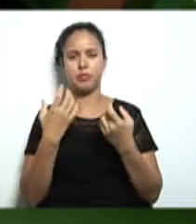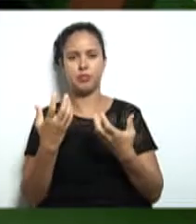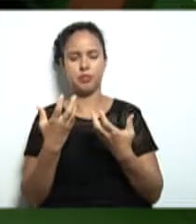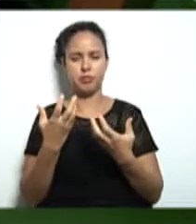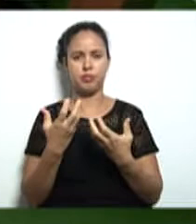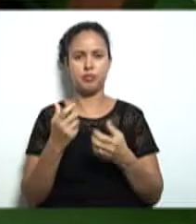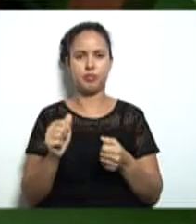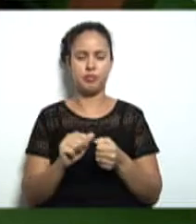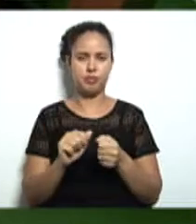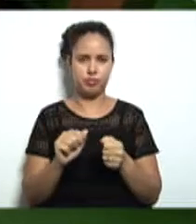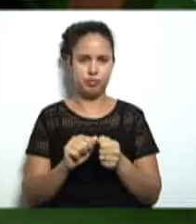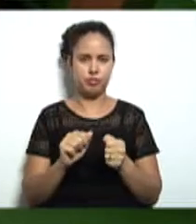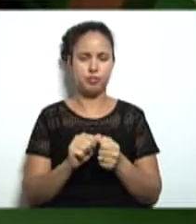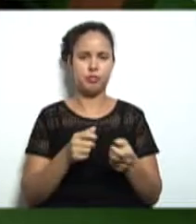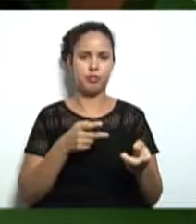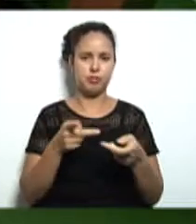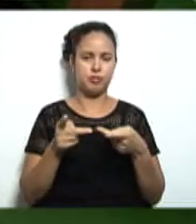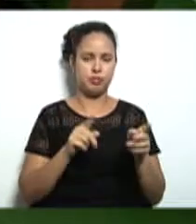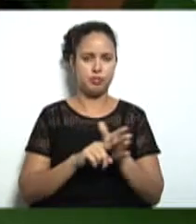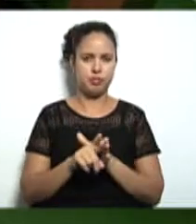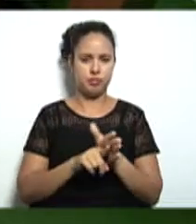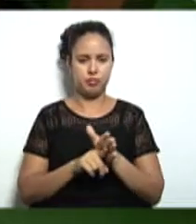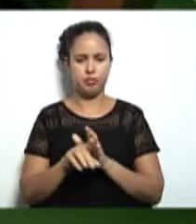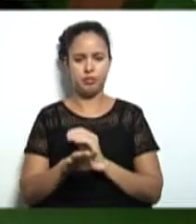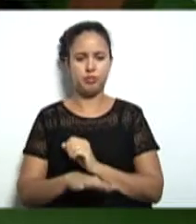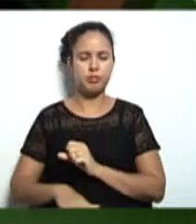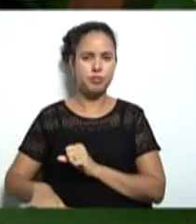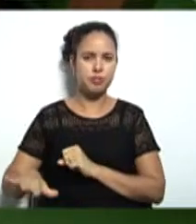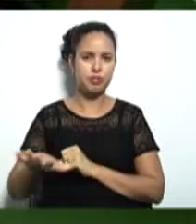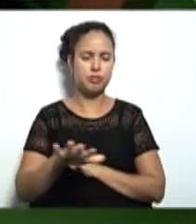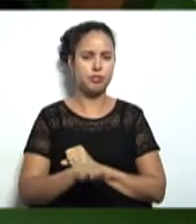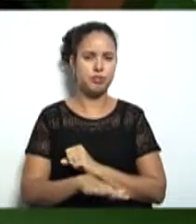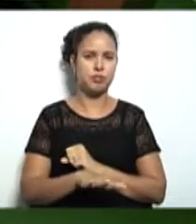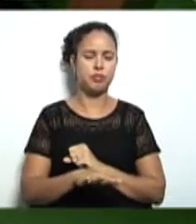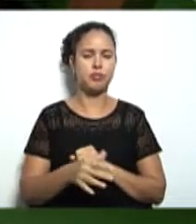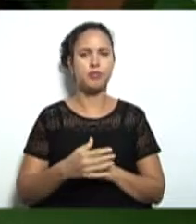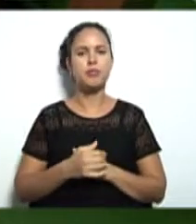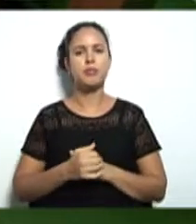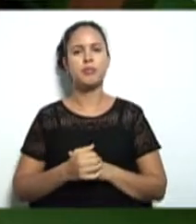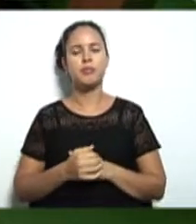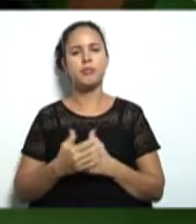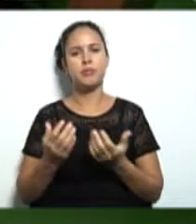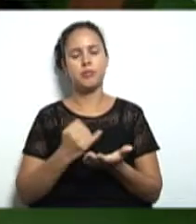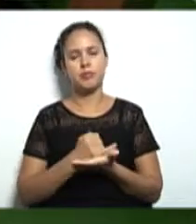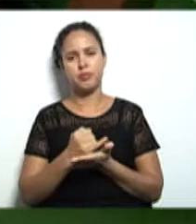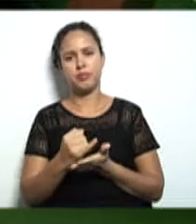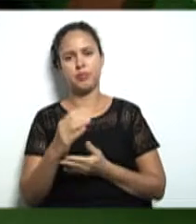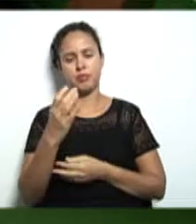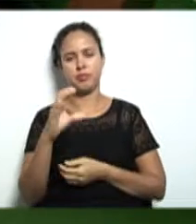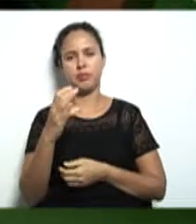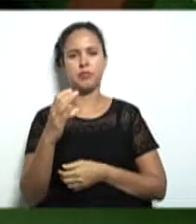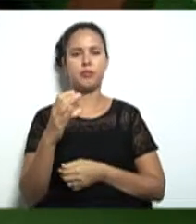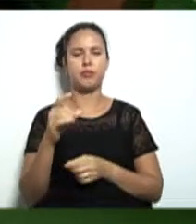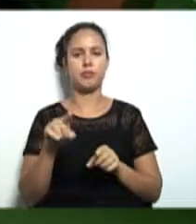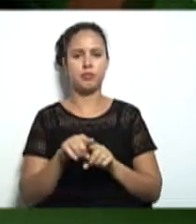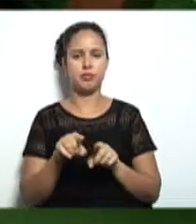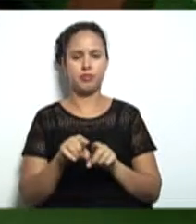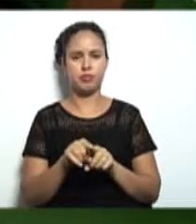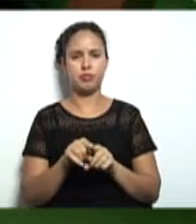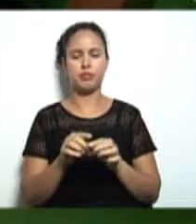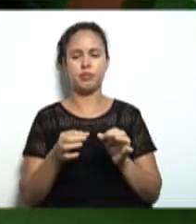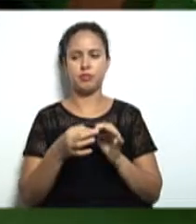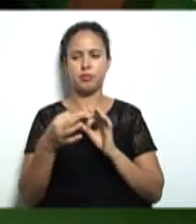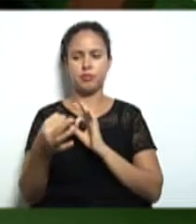pesquisa relacionado a essas áreas. Então, a gente observa que tanto a iniciação científica como a extensão